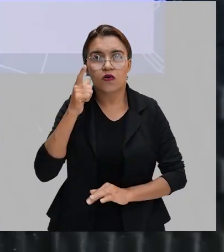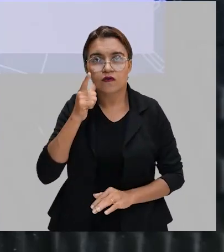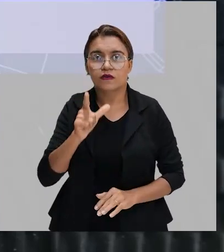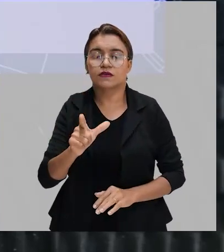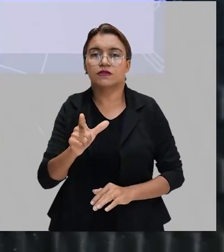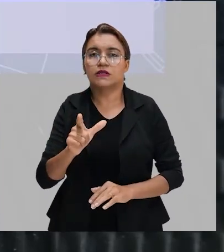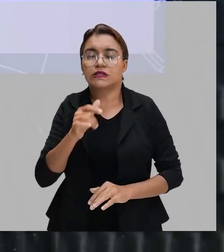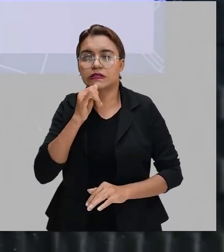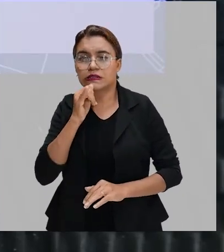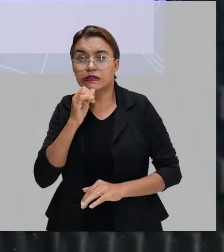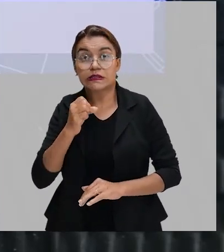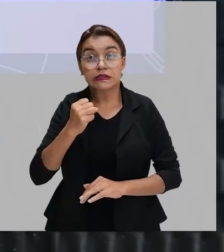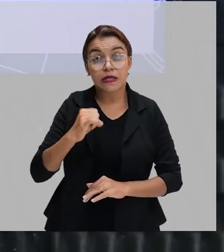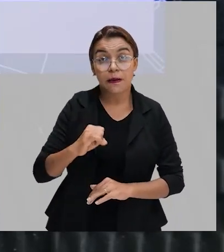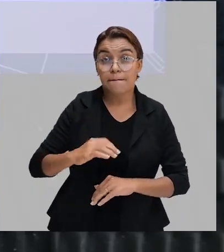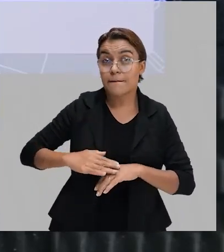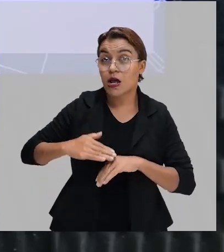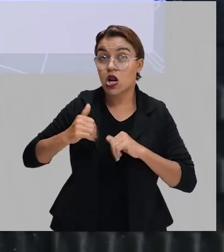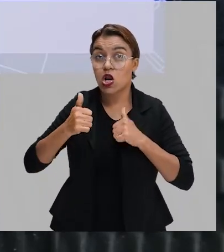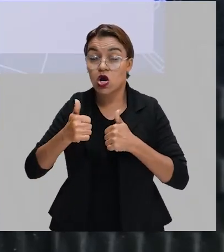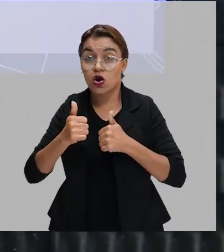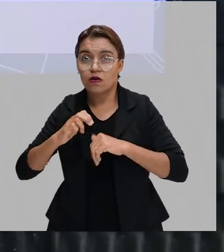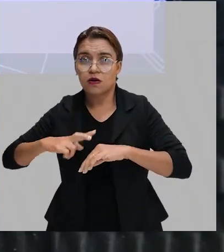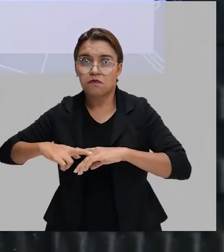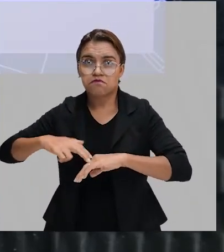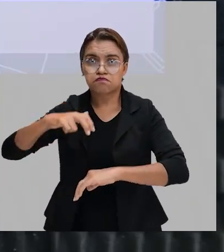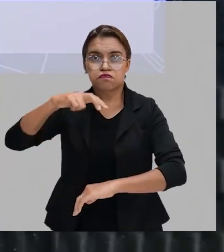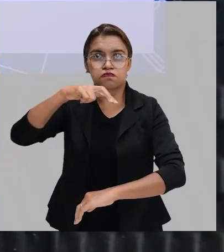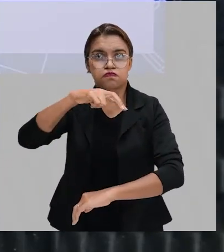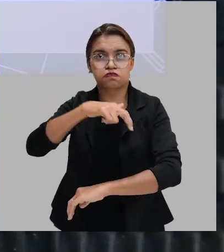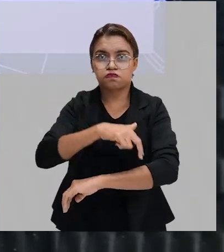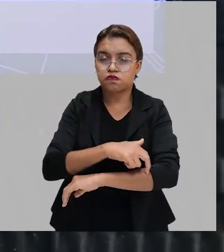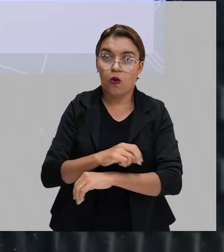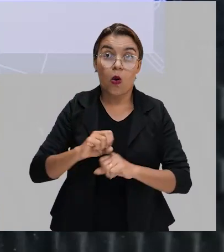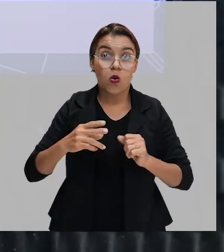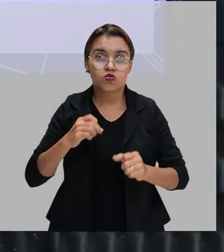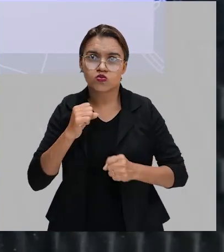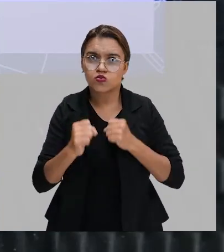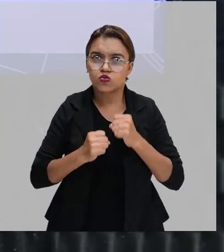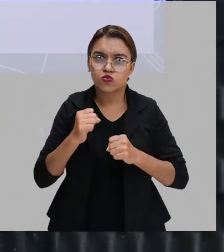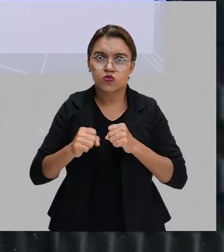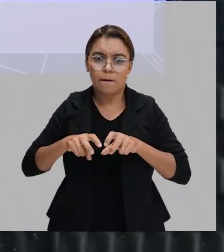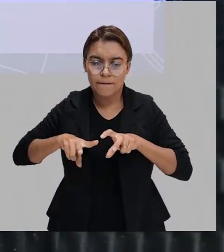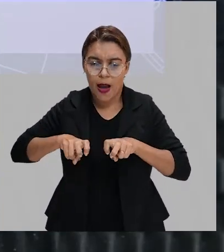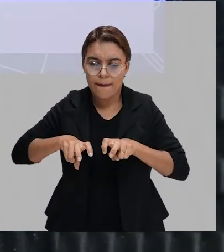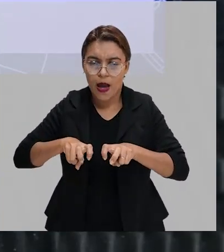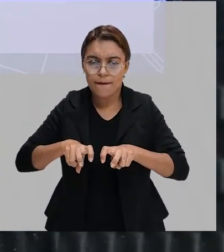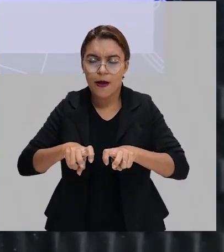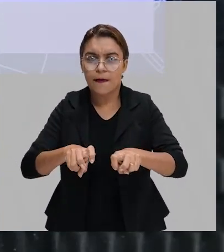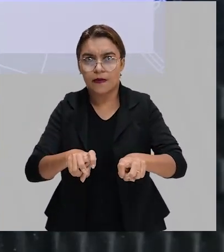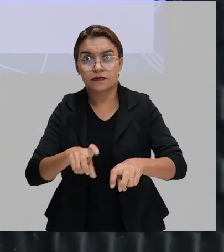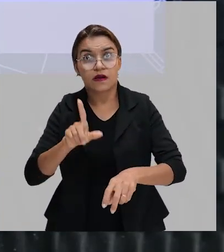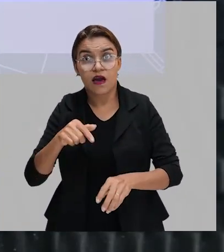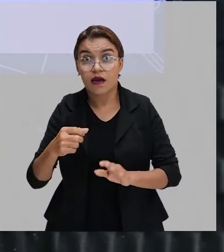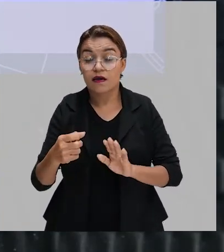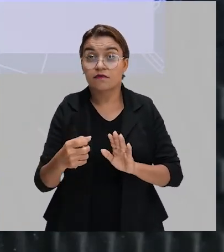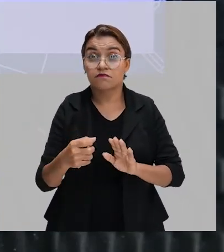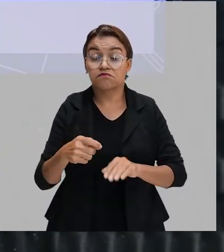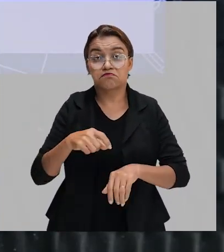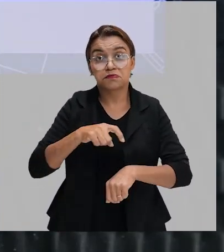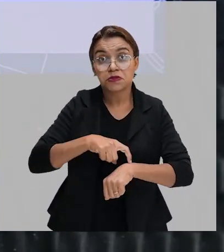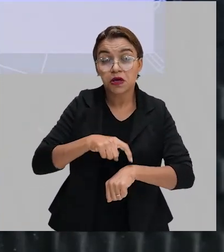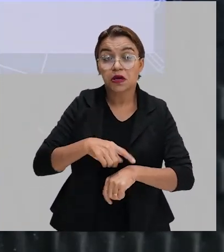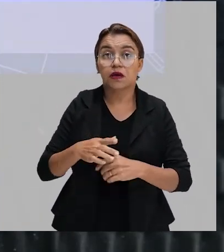mais distante, aquele que lançar o mais distante. É um esporte de marca, tem a ver com o tempo, com maior